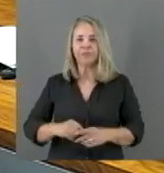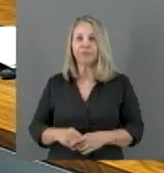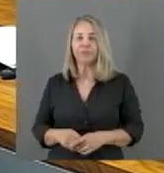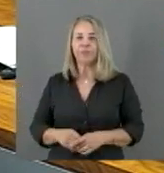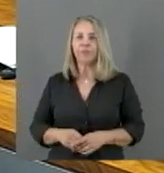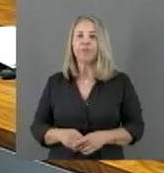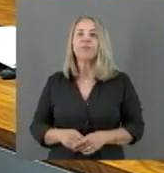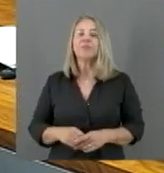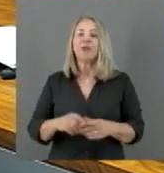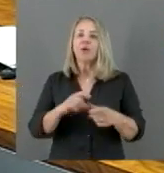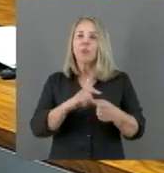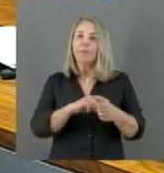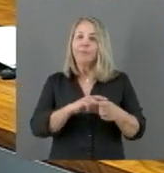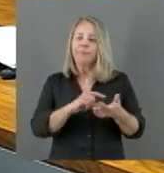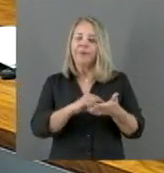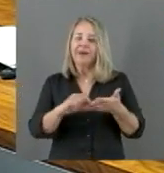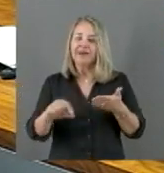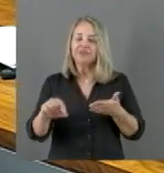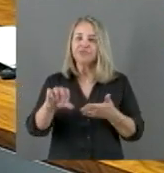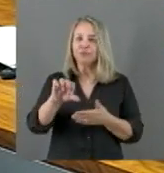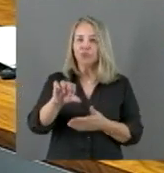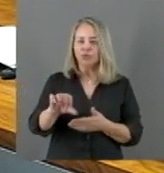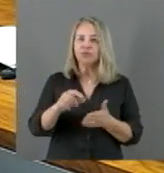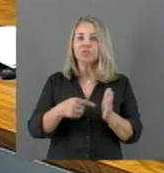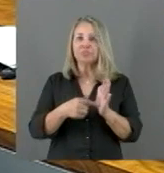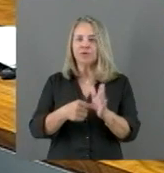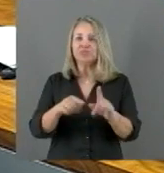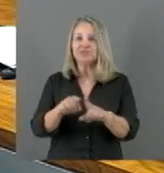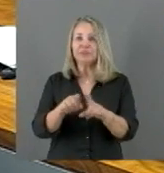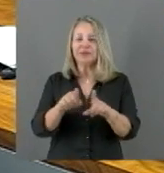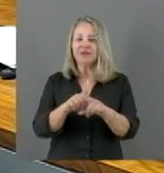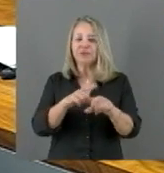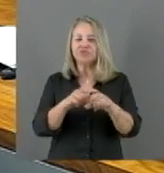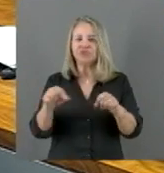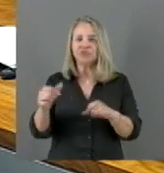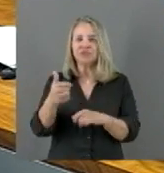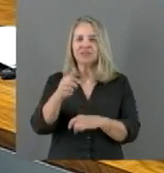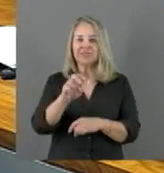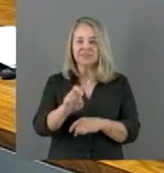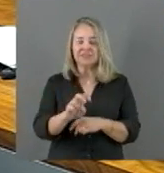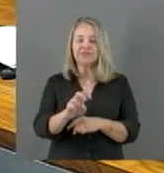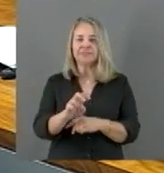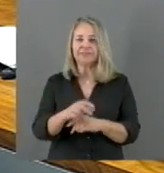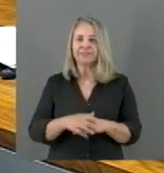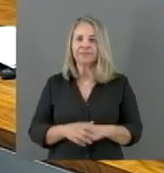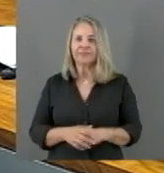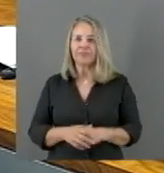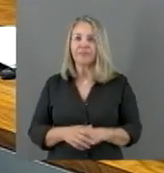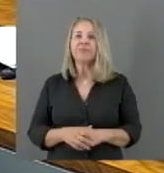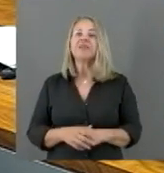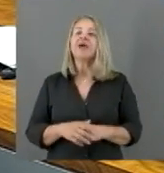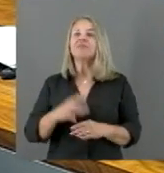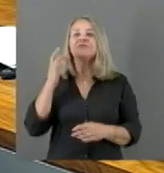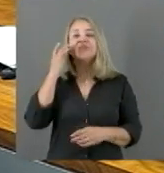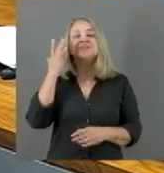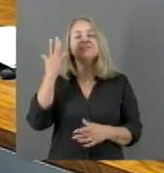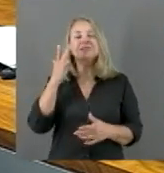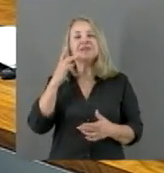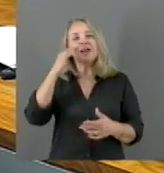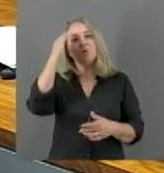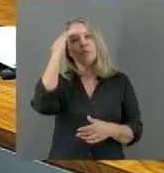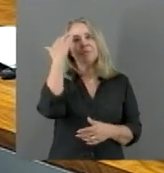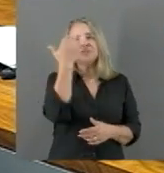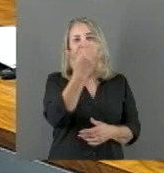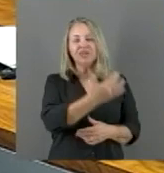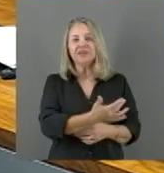que se pretende incluir no citado artigo 15, se o escopo da proposição é facilitar o cumprimento da obrigação